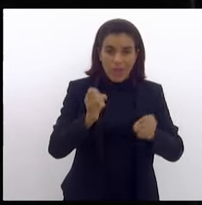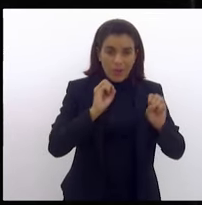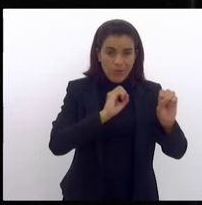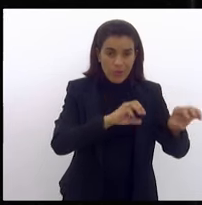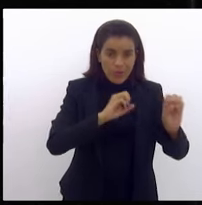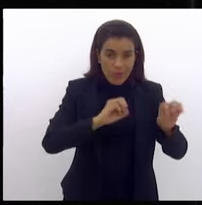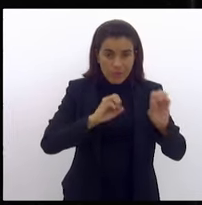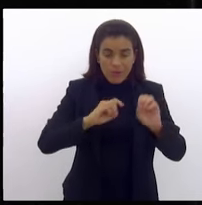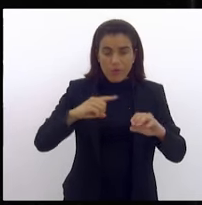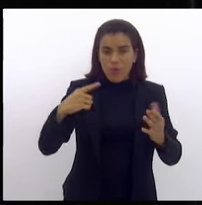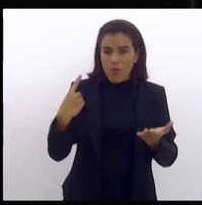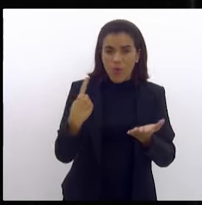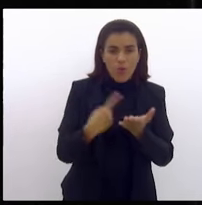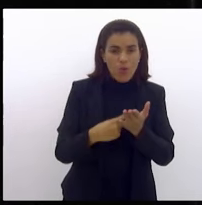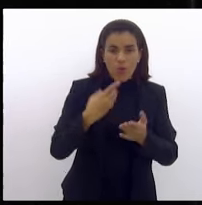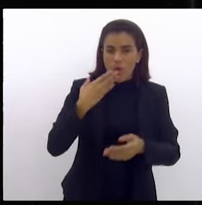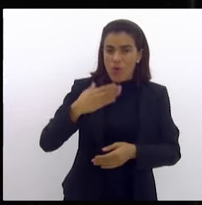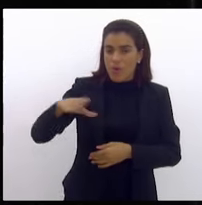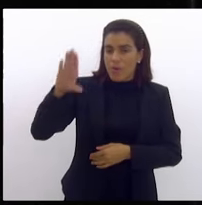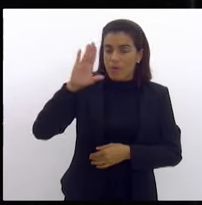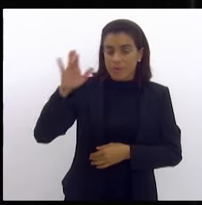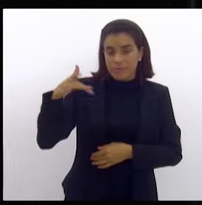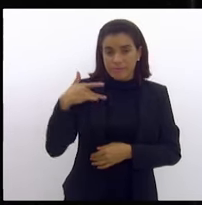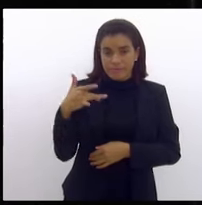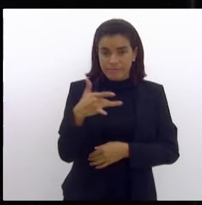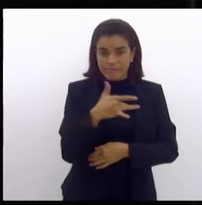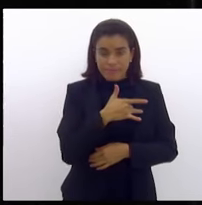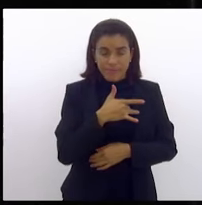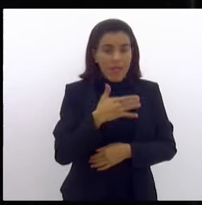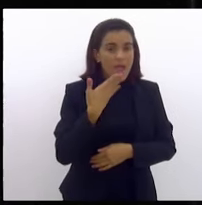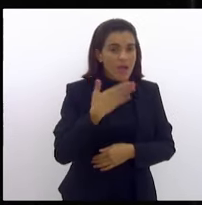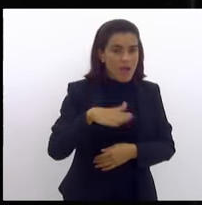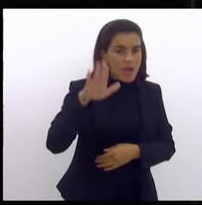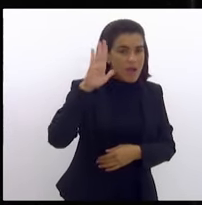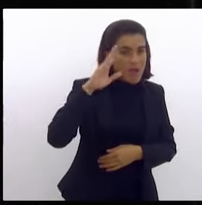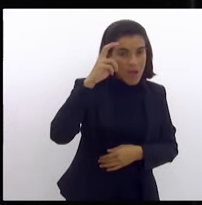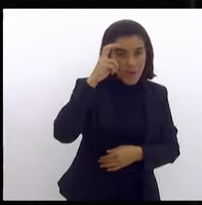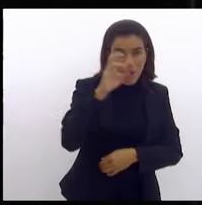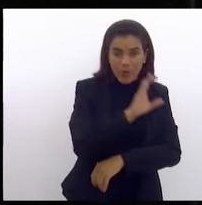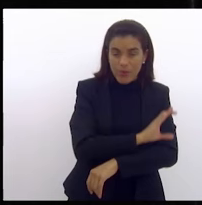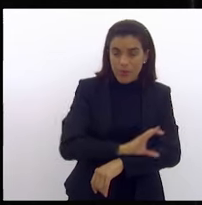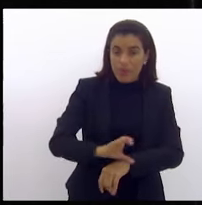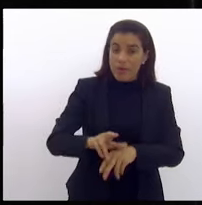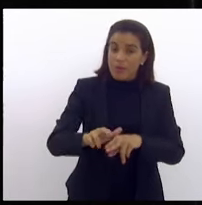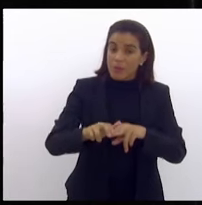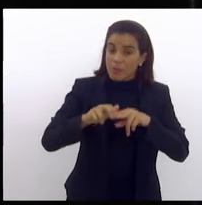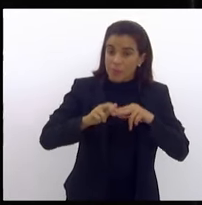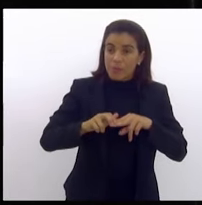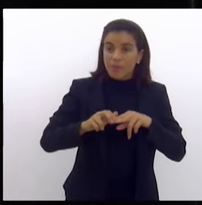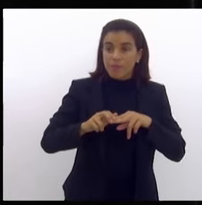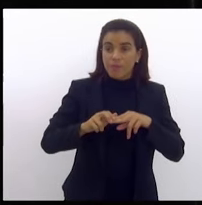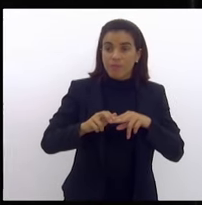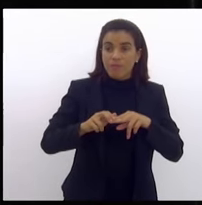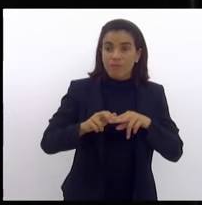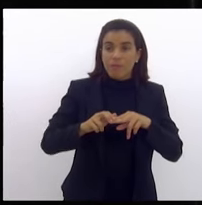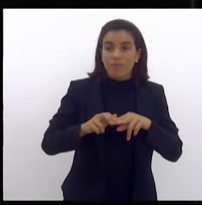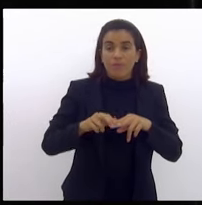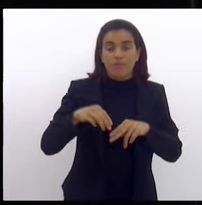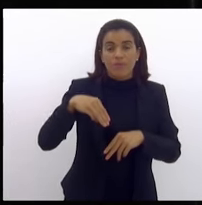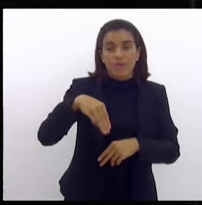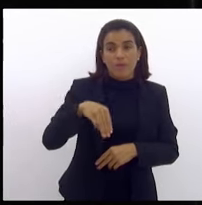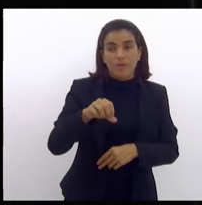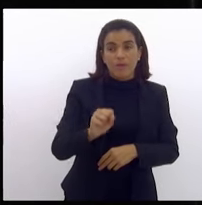O compromisso do MST é com a saúde, é com a cultura, e é por isso que o